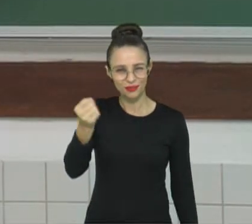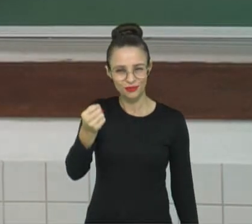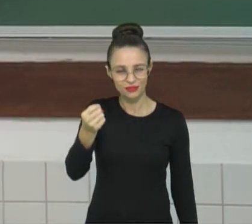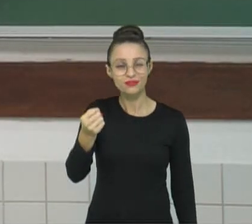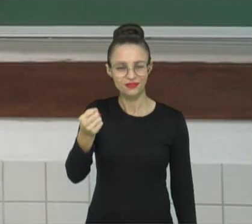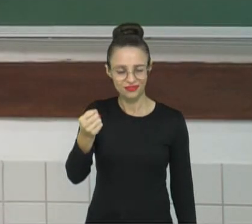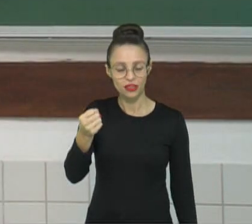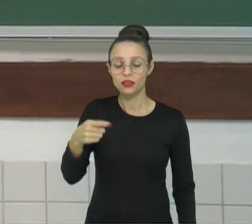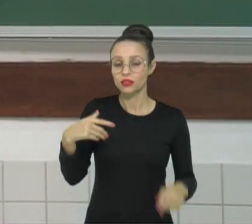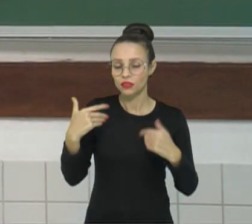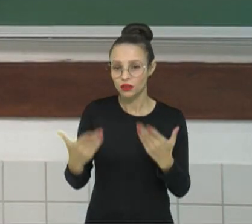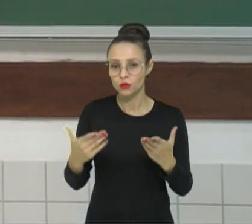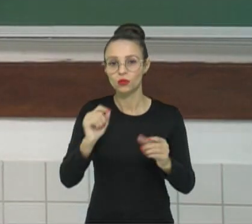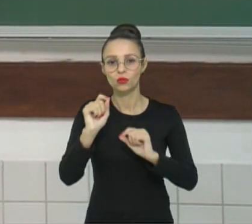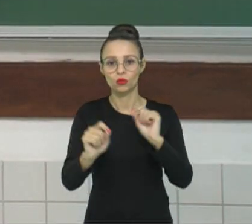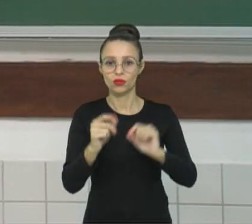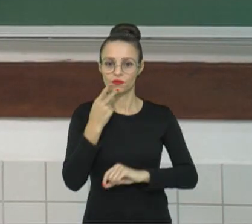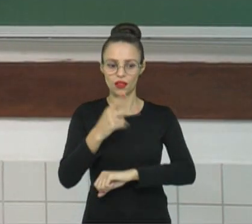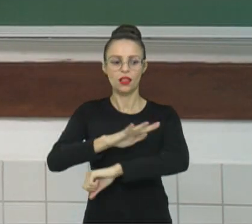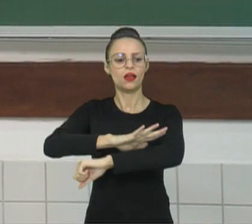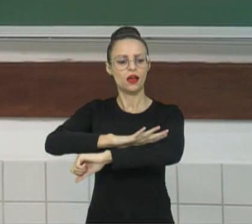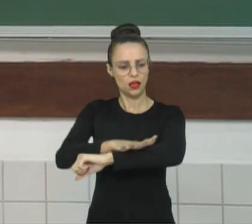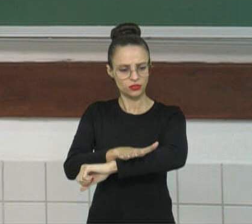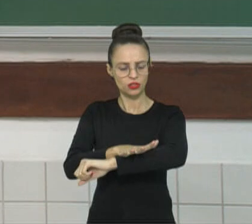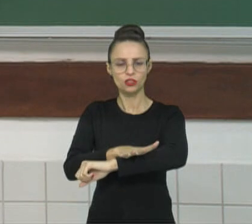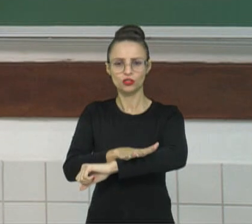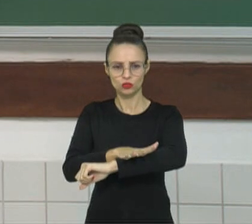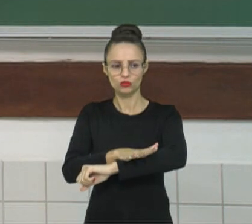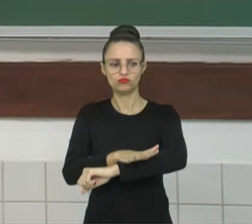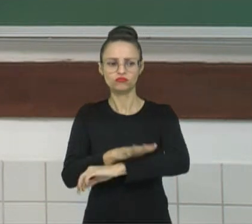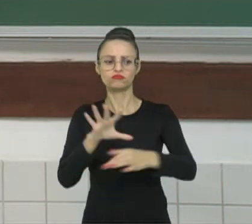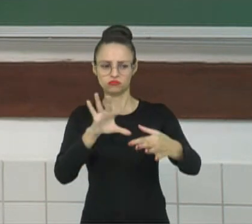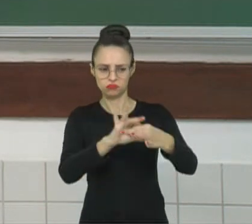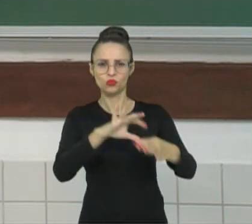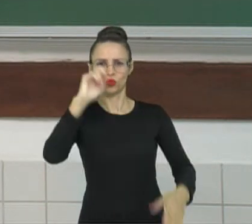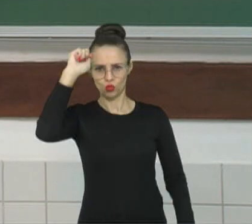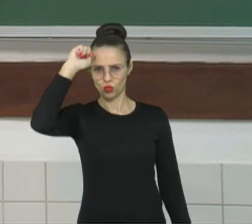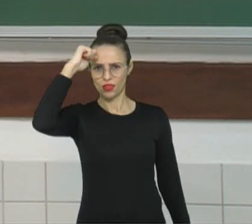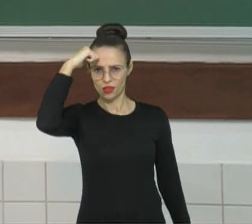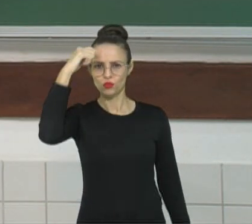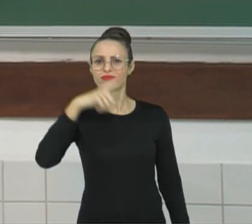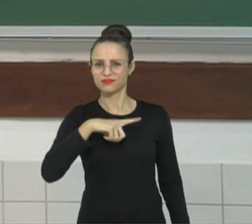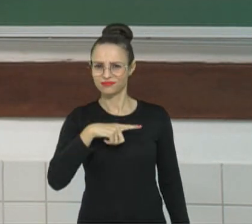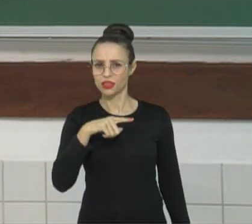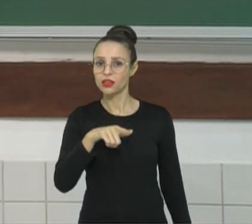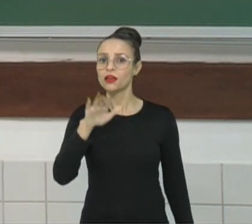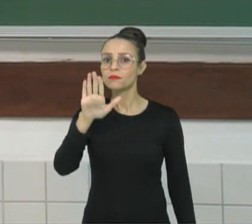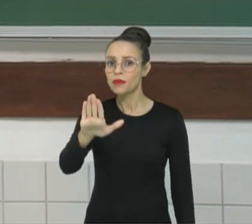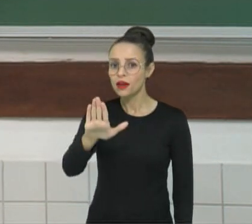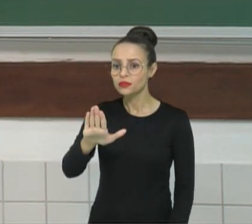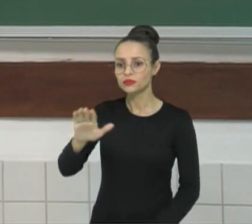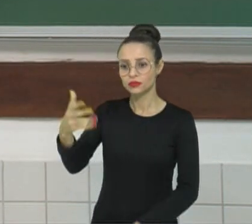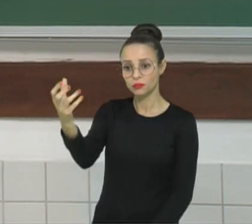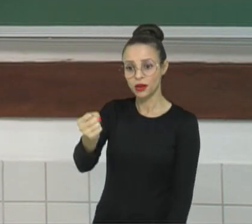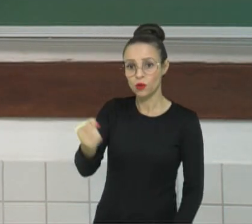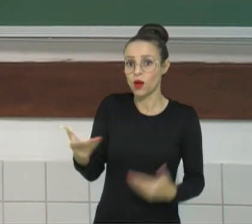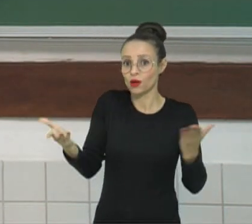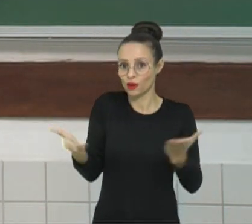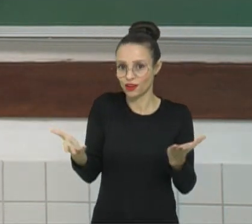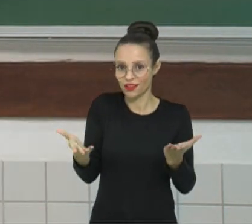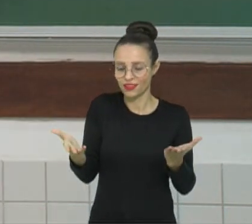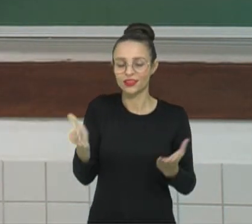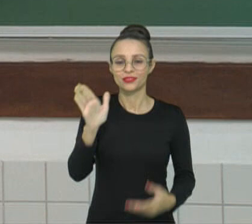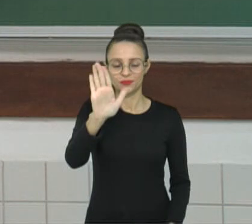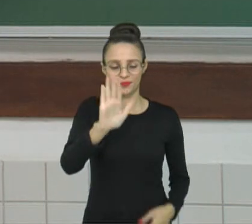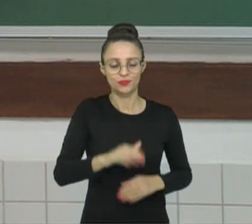tempo em que ele diz o racismo com negros existe. mas com brancos agora. Então,